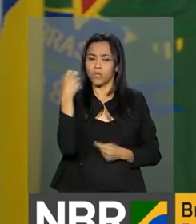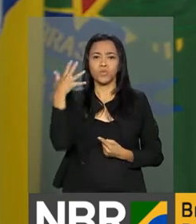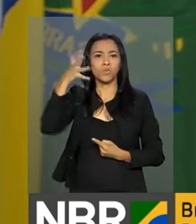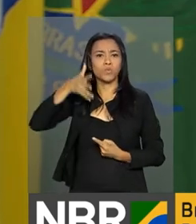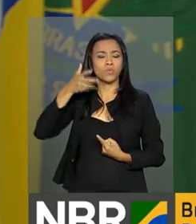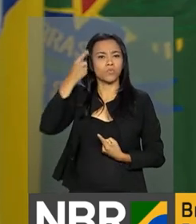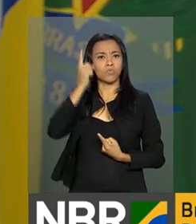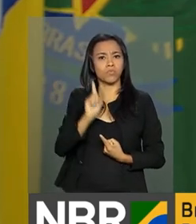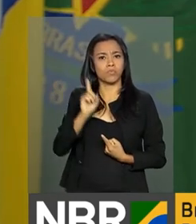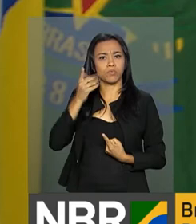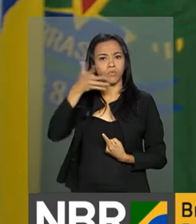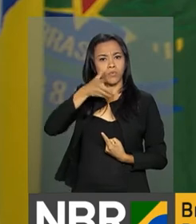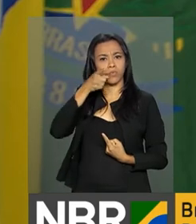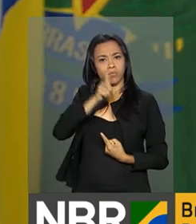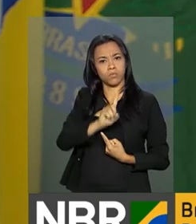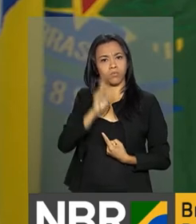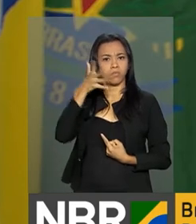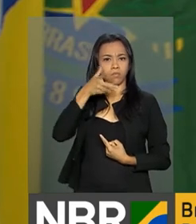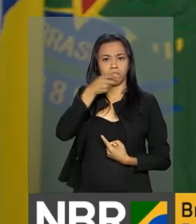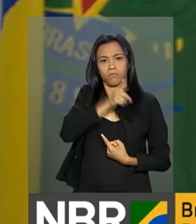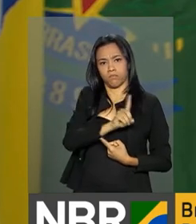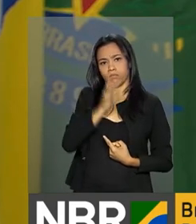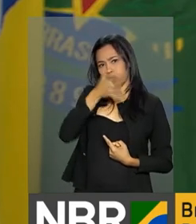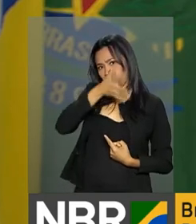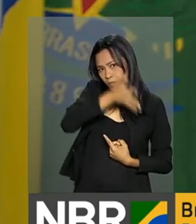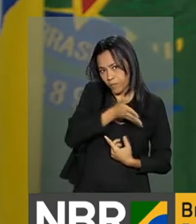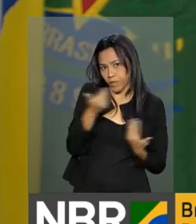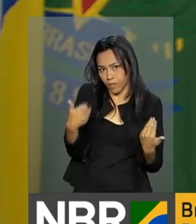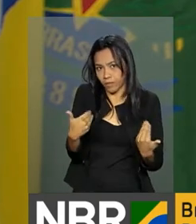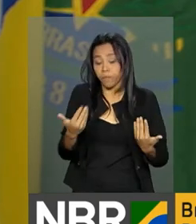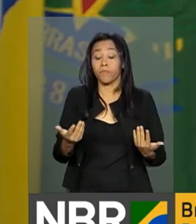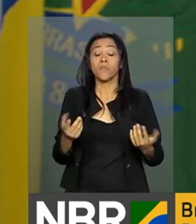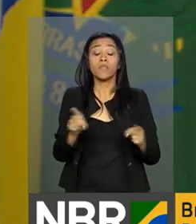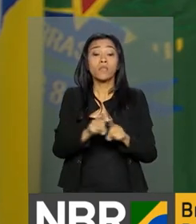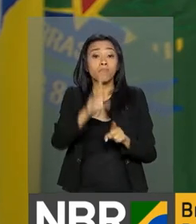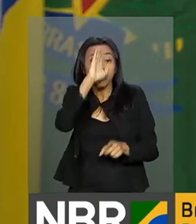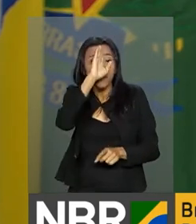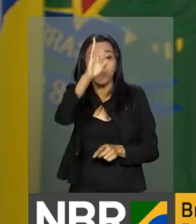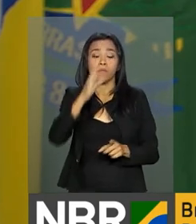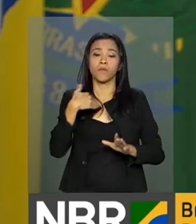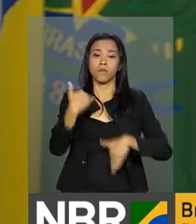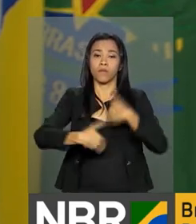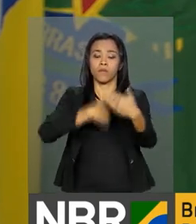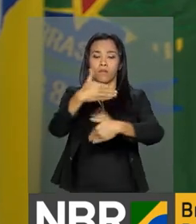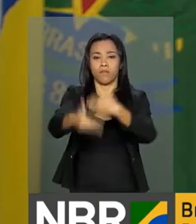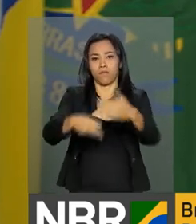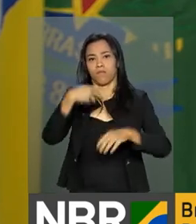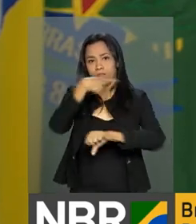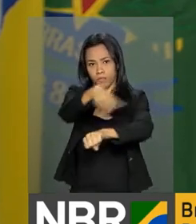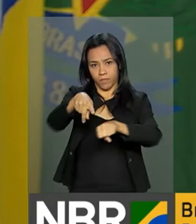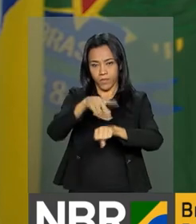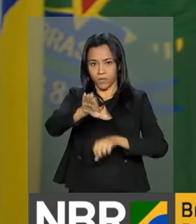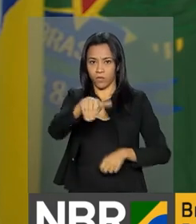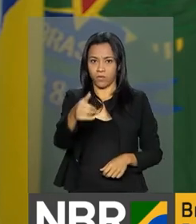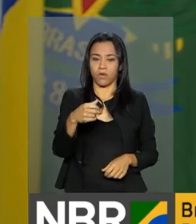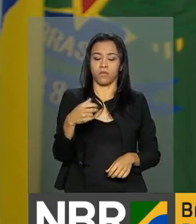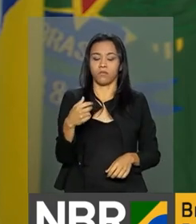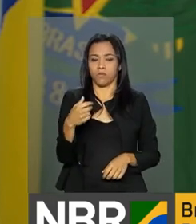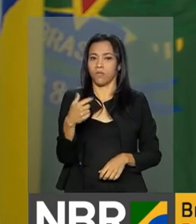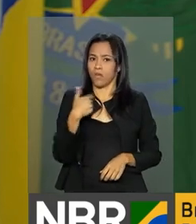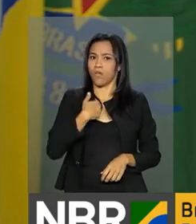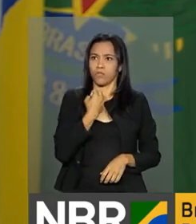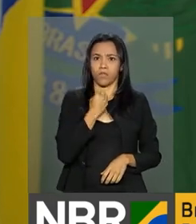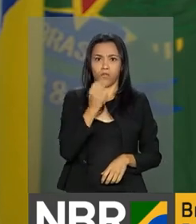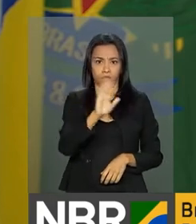discursos que foram feitos mas igualmente no desenvolvimento do país corremos quando nós até estava no exterior